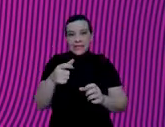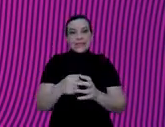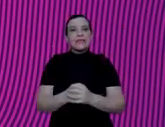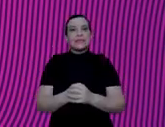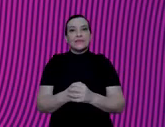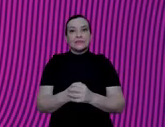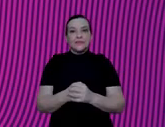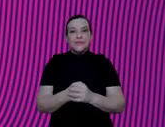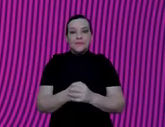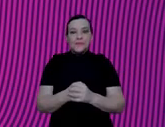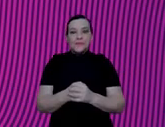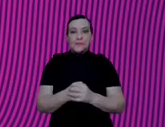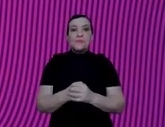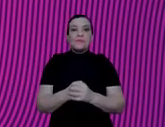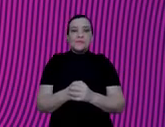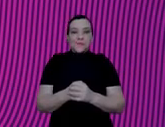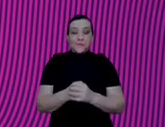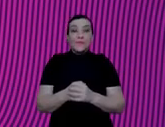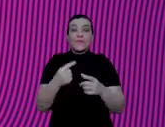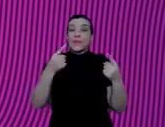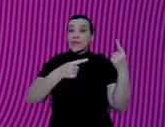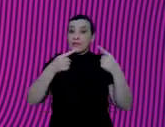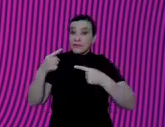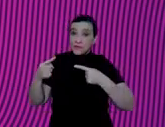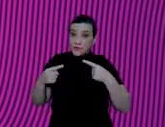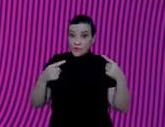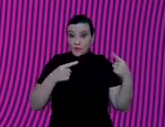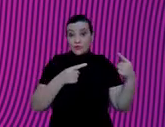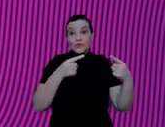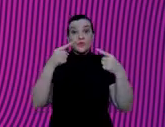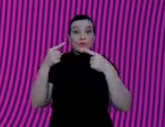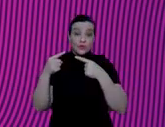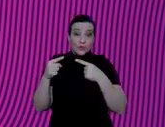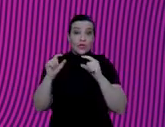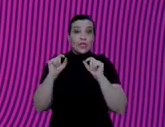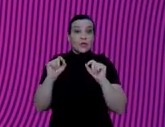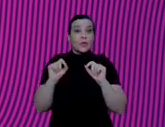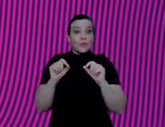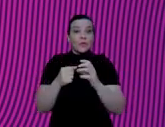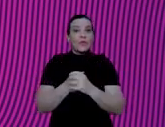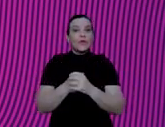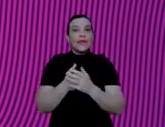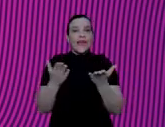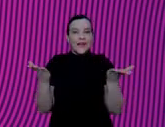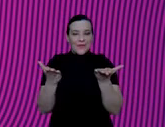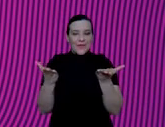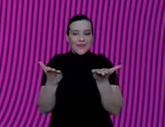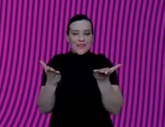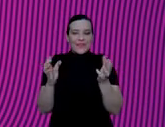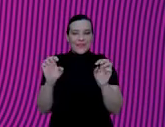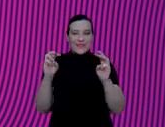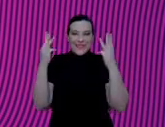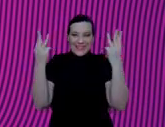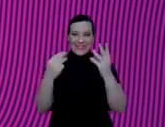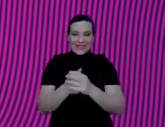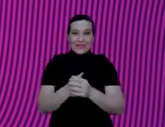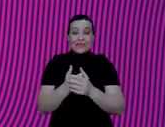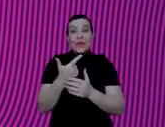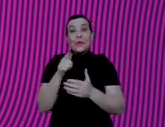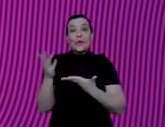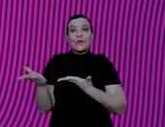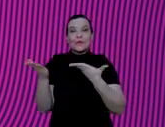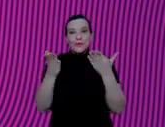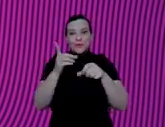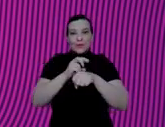importante para a gente discutir, sobretudo num simpósio, num summit como esse. Nosso próximo convidado é o doutor Márcio Natan. O